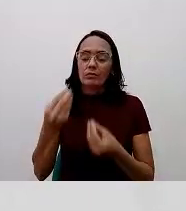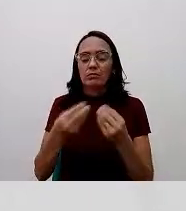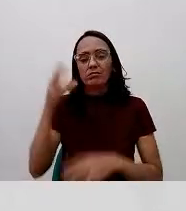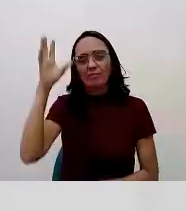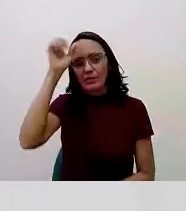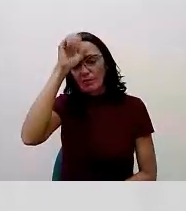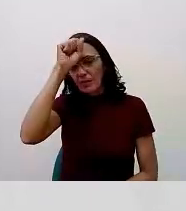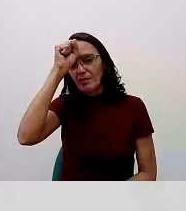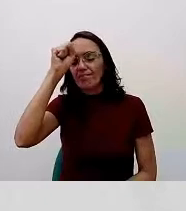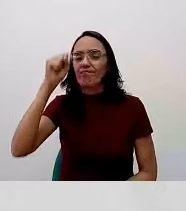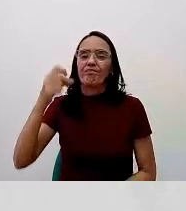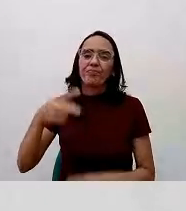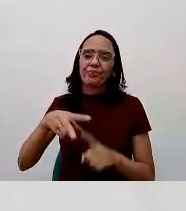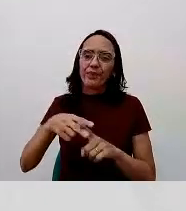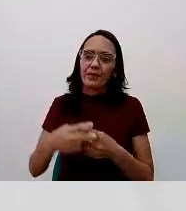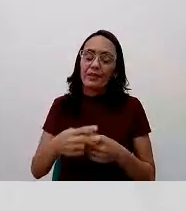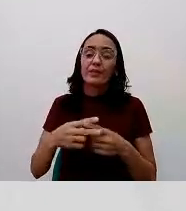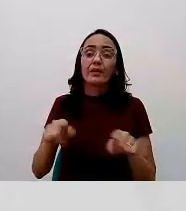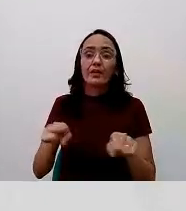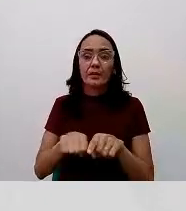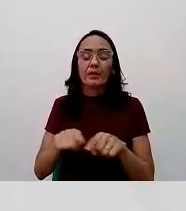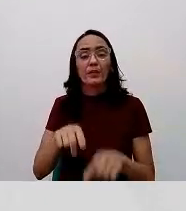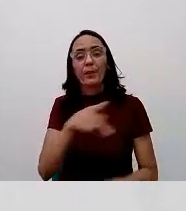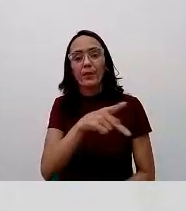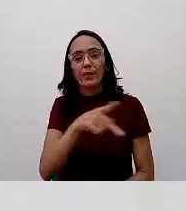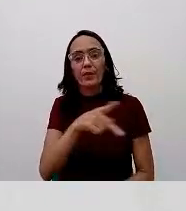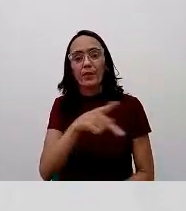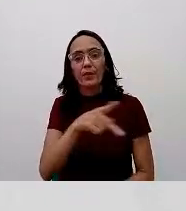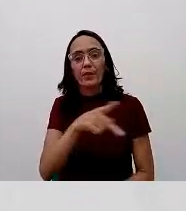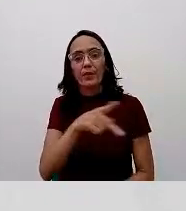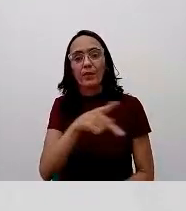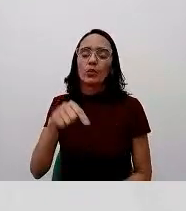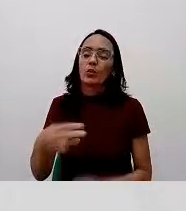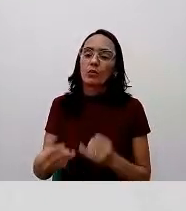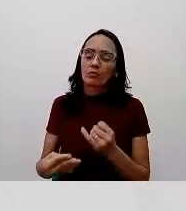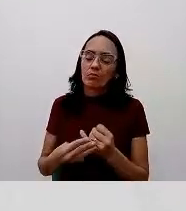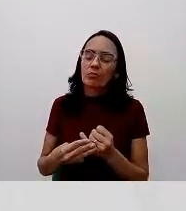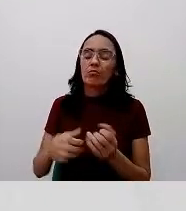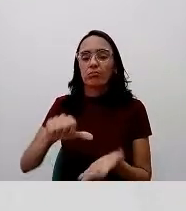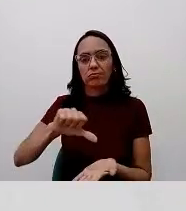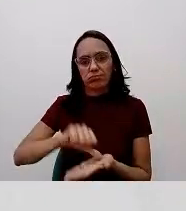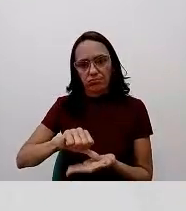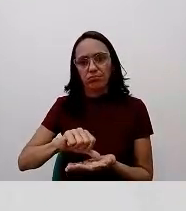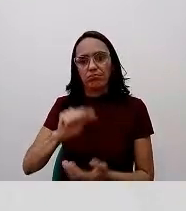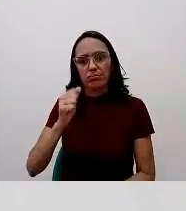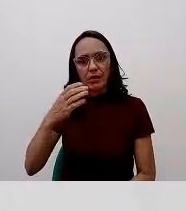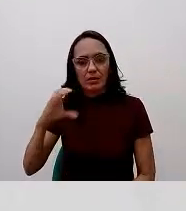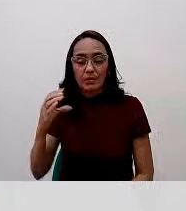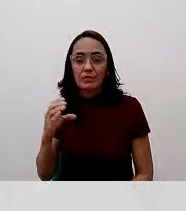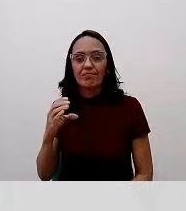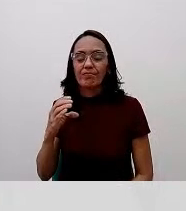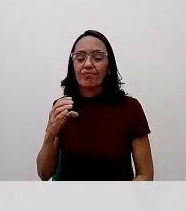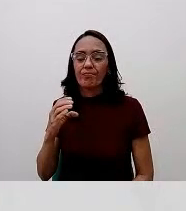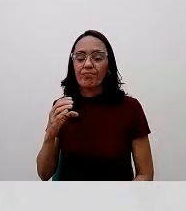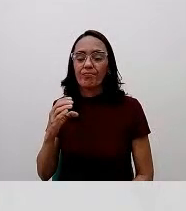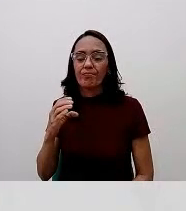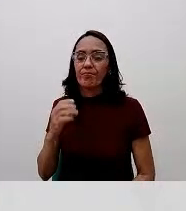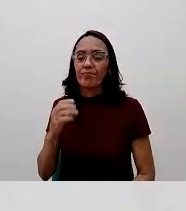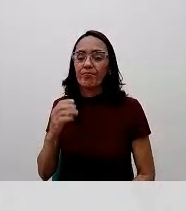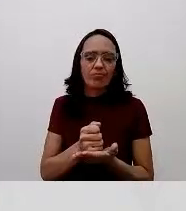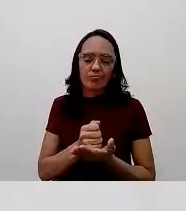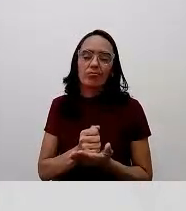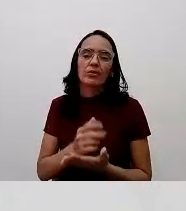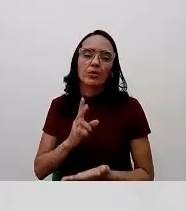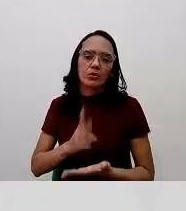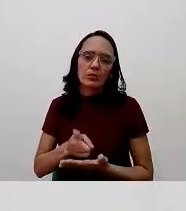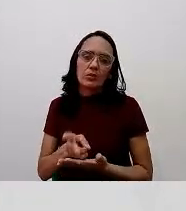nossos professores, né, que contribuíram diretamente ou indiretamente nesse evento, né, divulgando esse evento, mandando os links